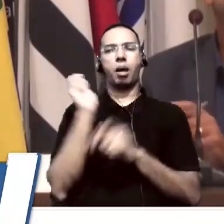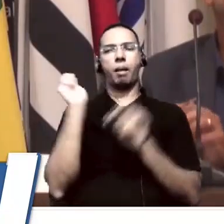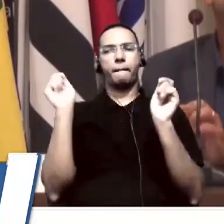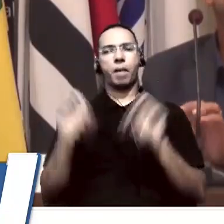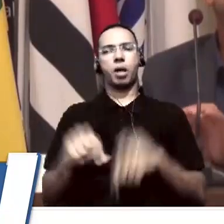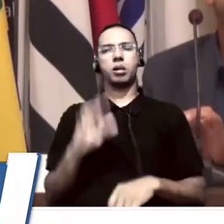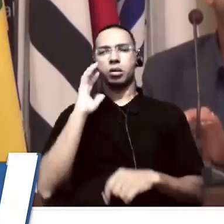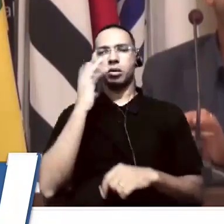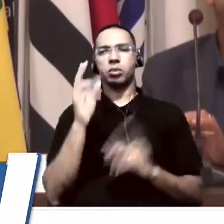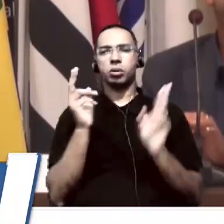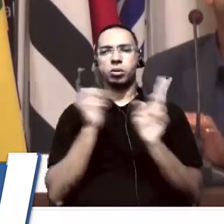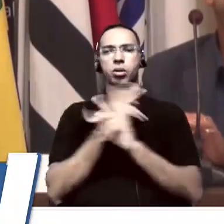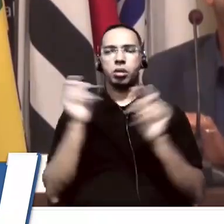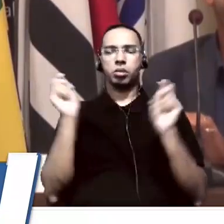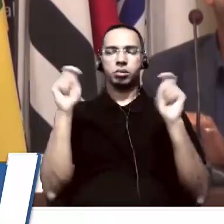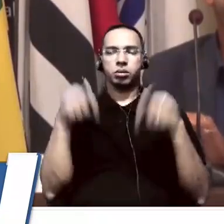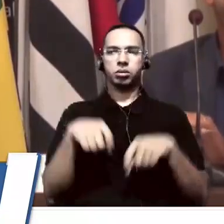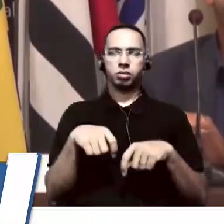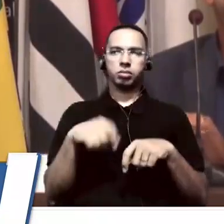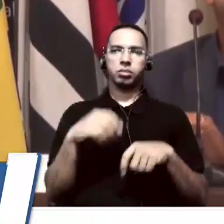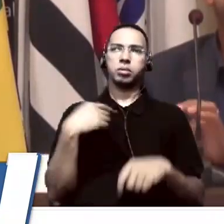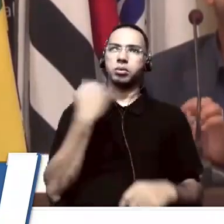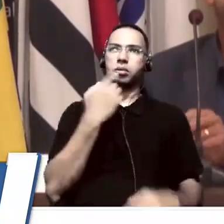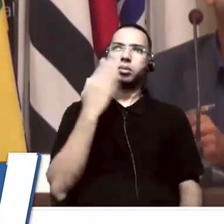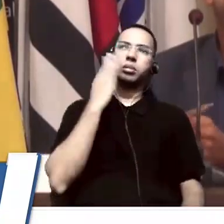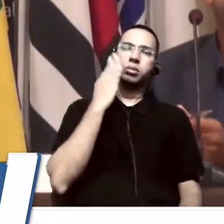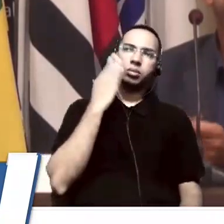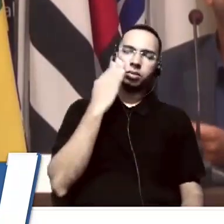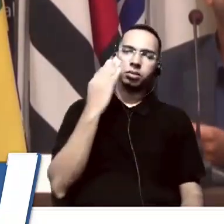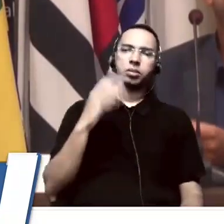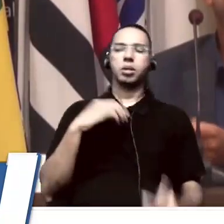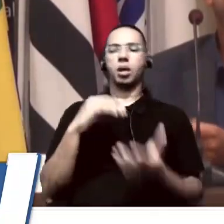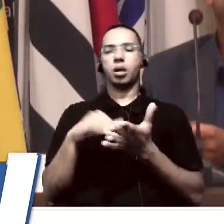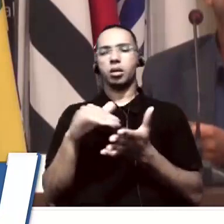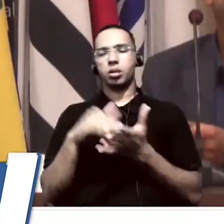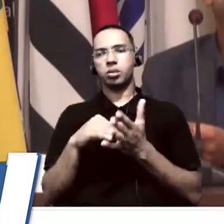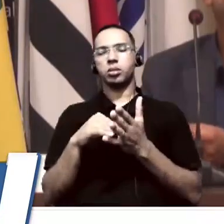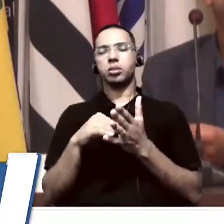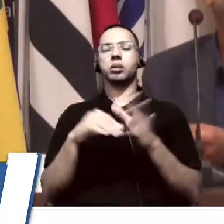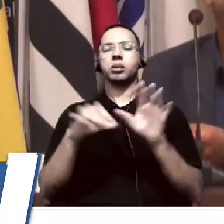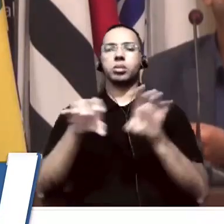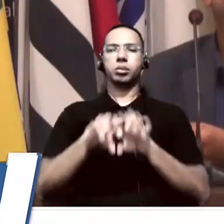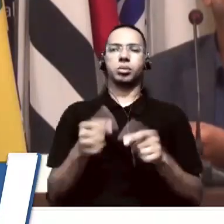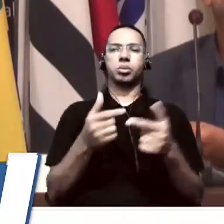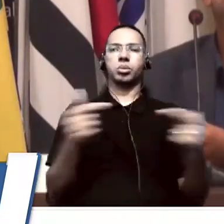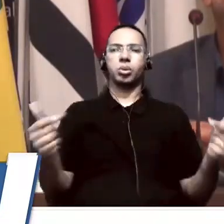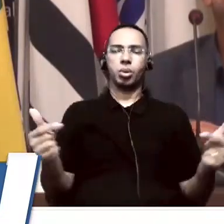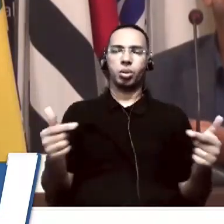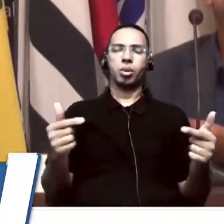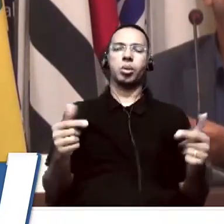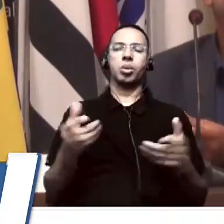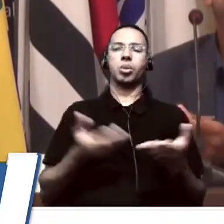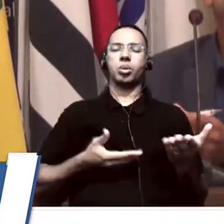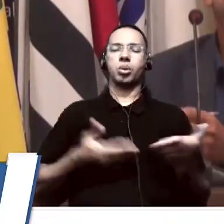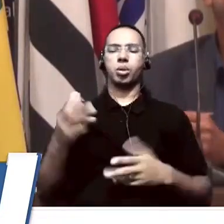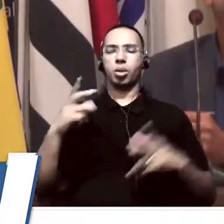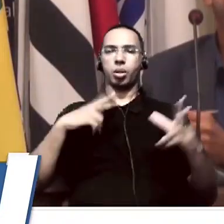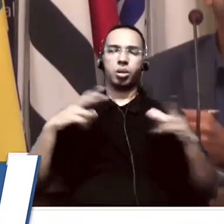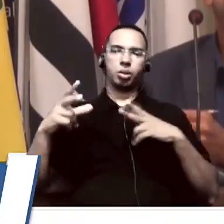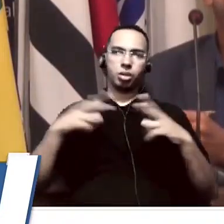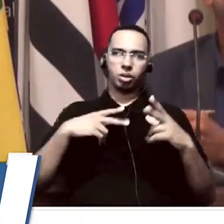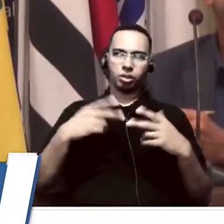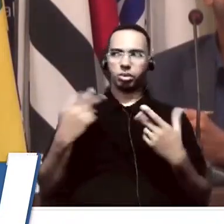urgente possível. E a gente sabe que a Secretaria de Infraestrutura não é apenas só os serviços particulares, vamos falar assim,